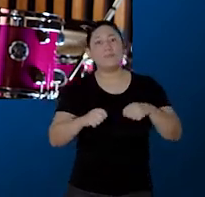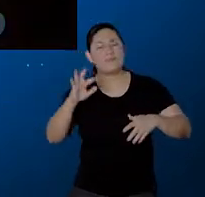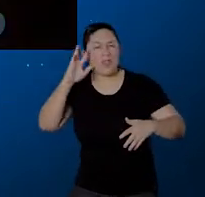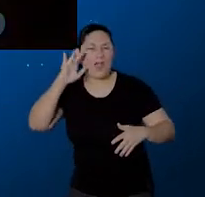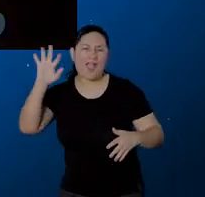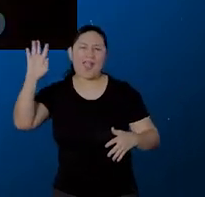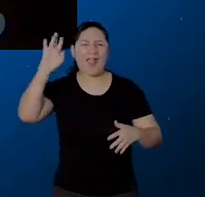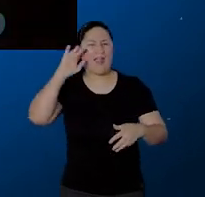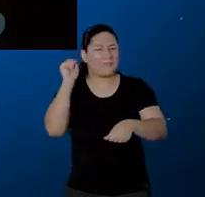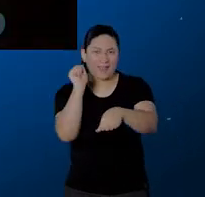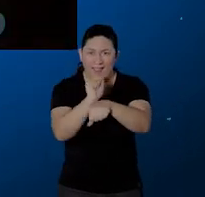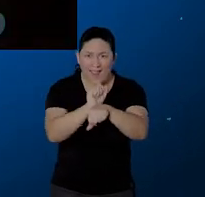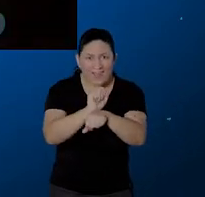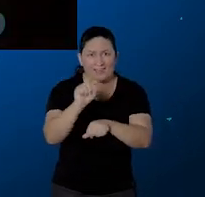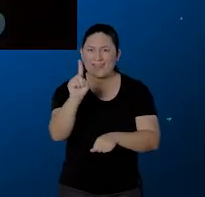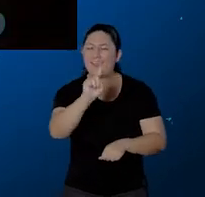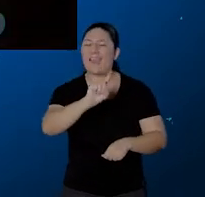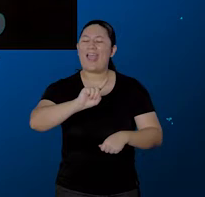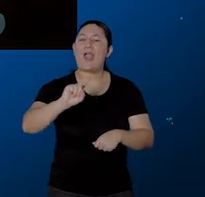acontecer. Não pare de